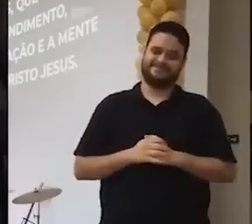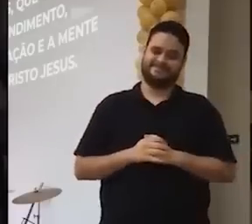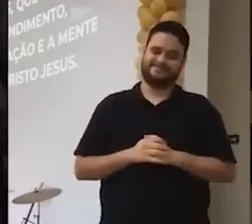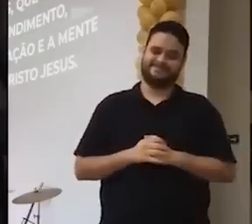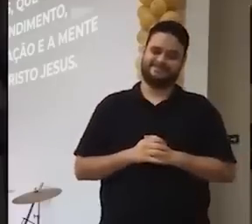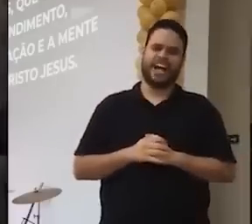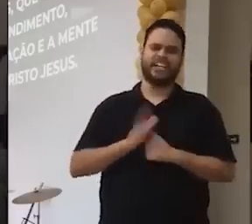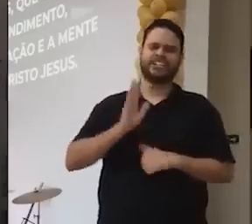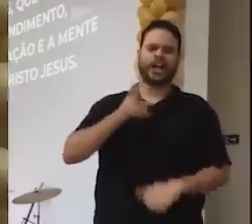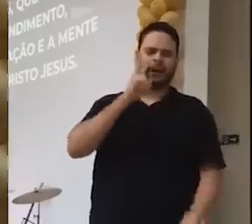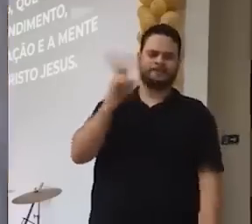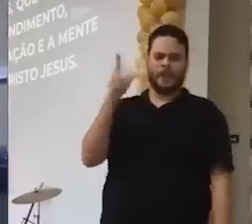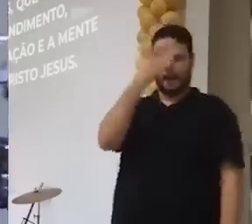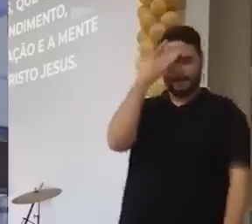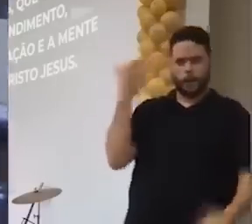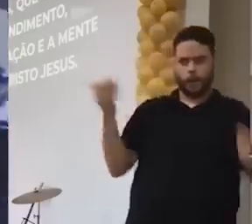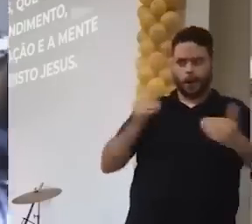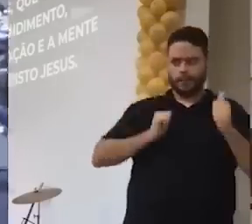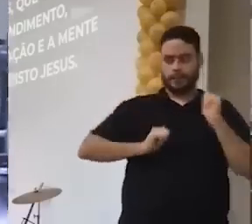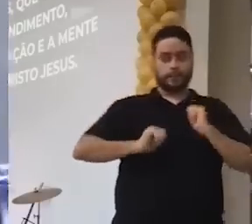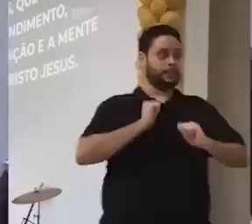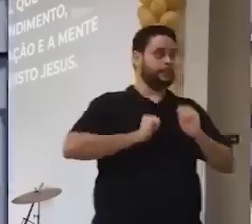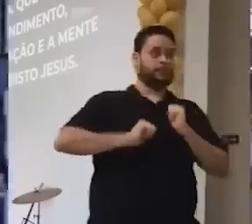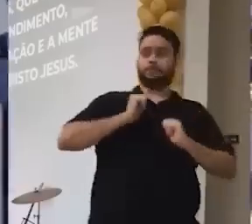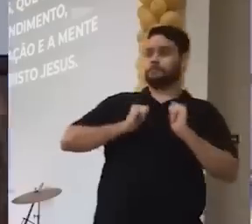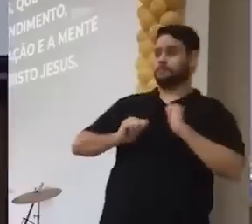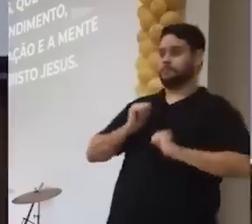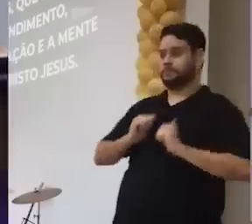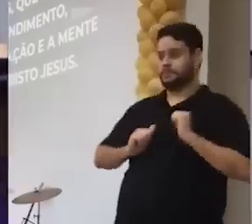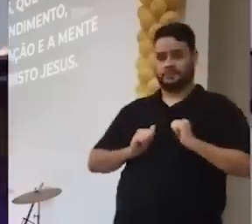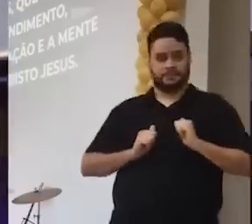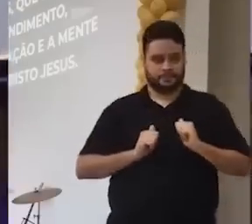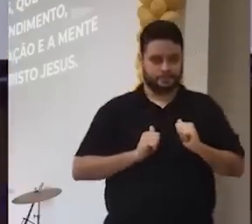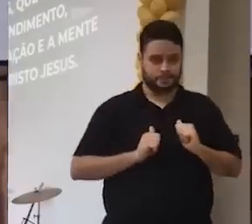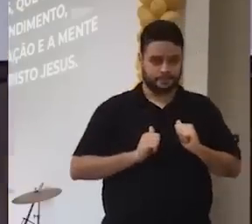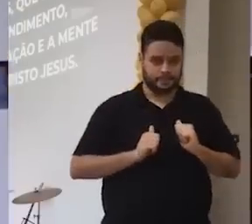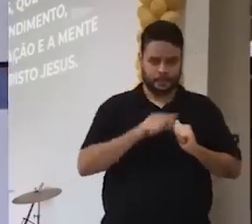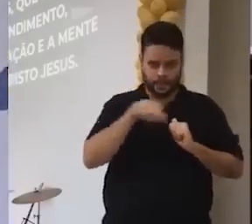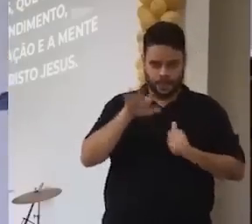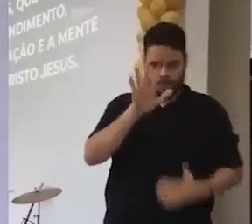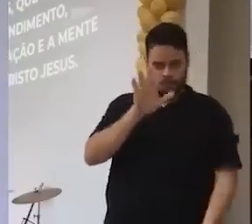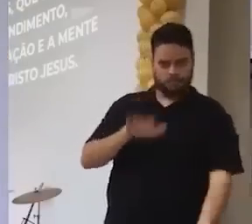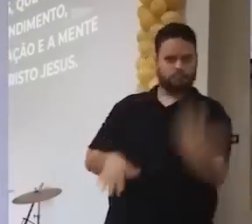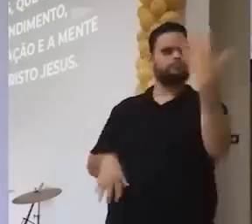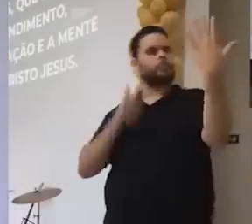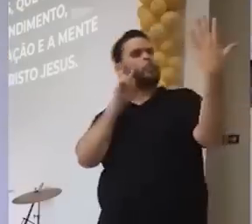Já viu alguma pessoa ansiosa hoje? Tem certeza? Vocês se olharam no espelho antes de vir para cá?